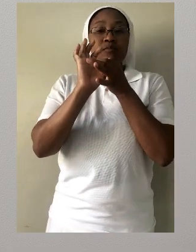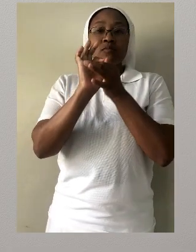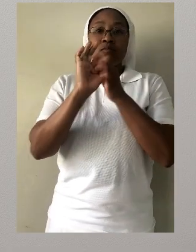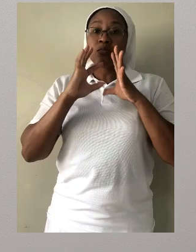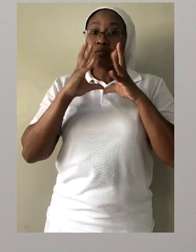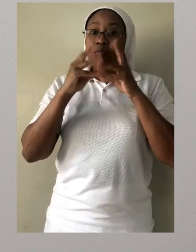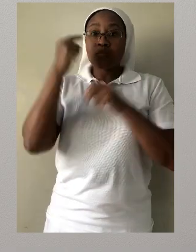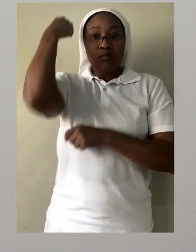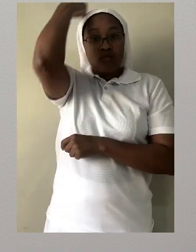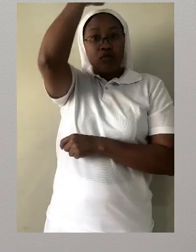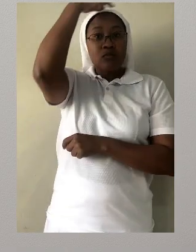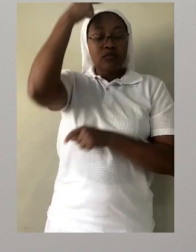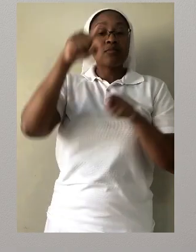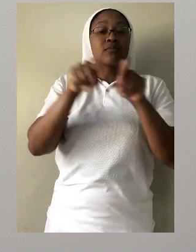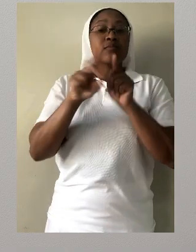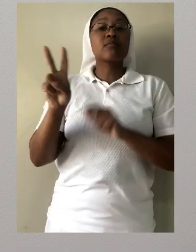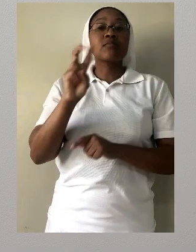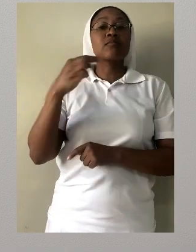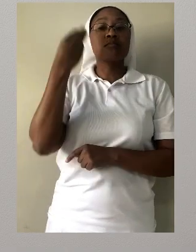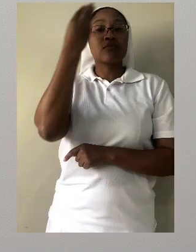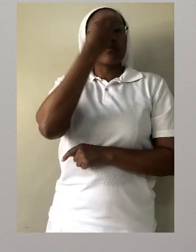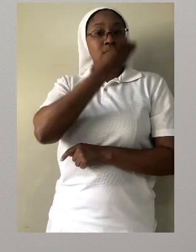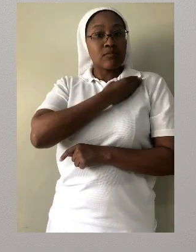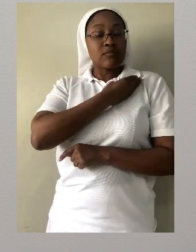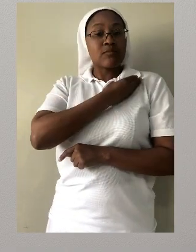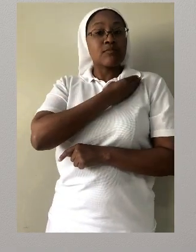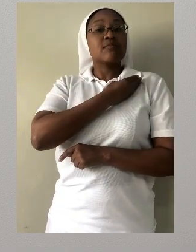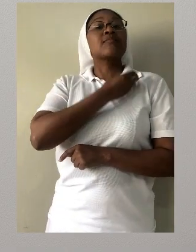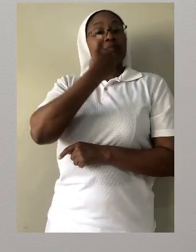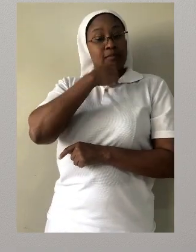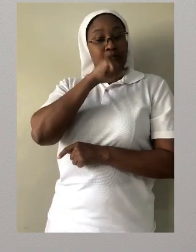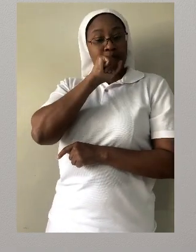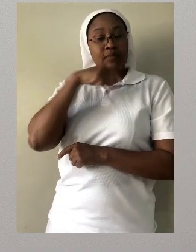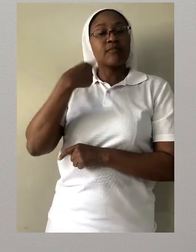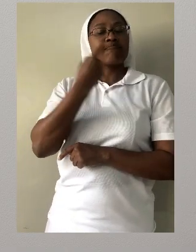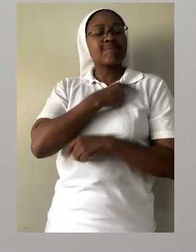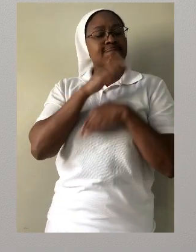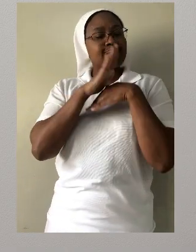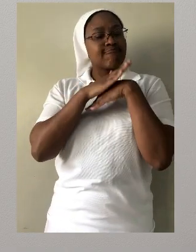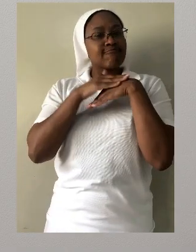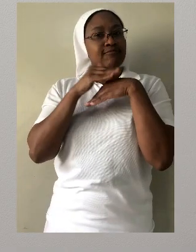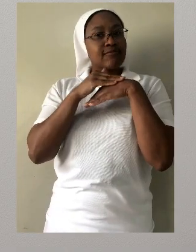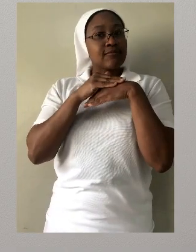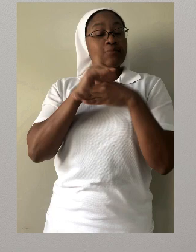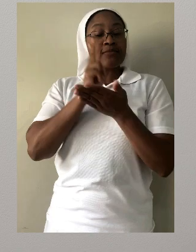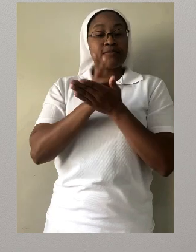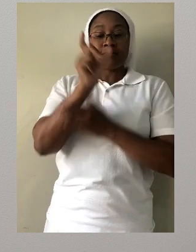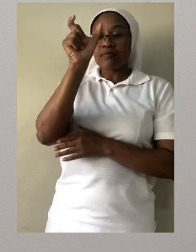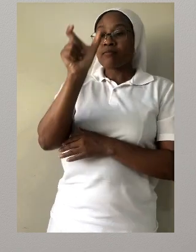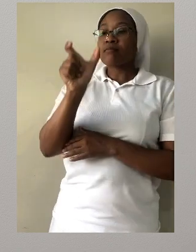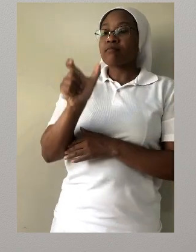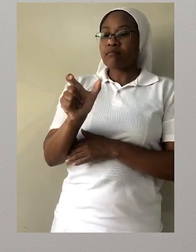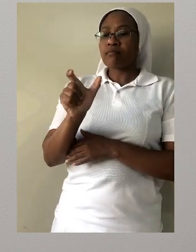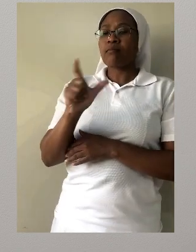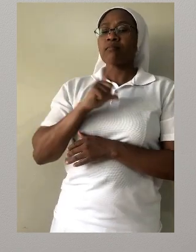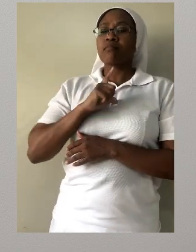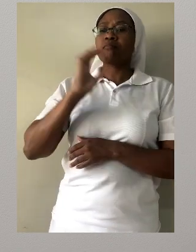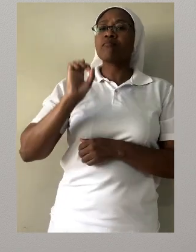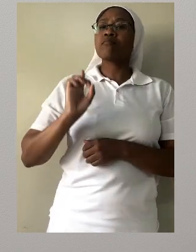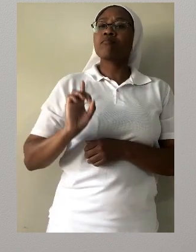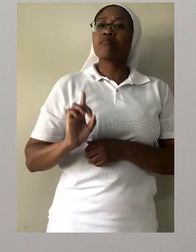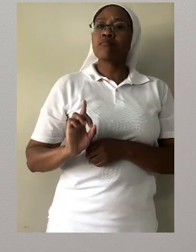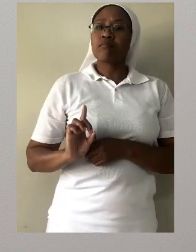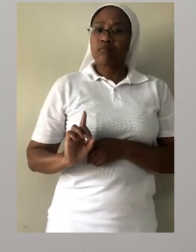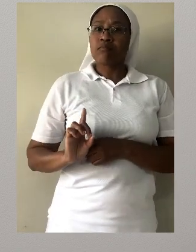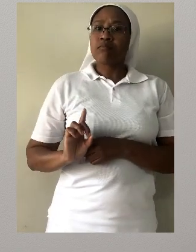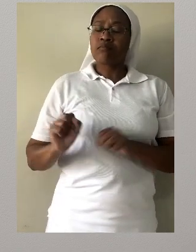ligado com todos os santos e com a Virgem Maria, que é a nossa mãe querida. Toda pessoa tem o direito